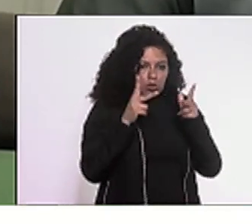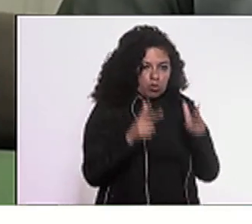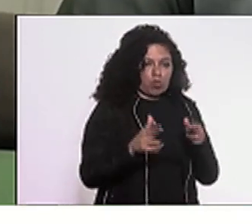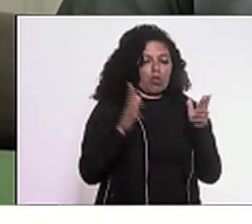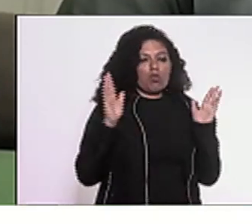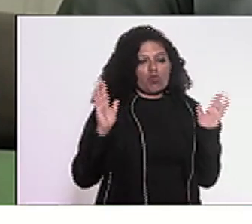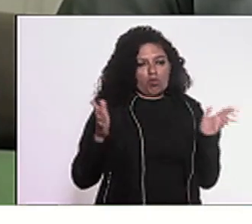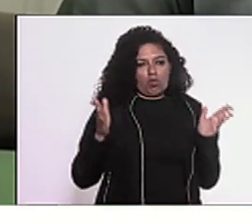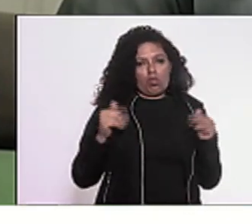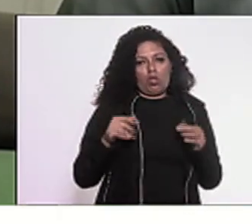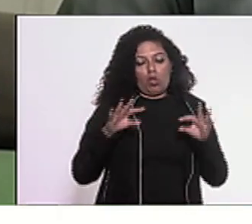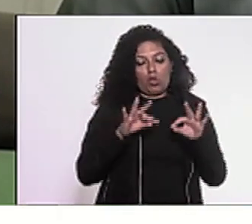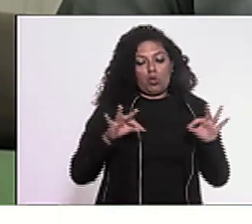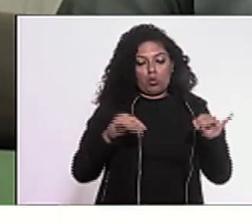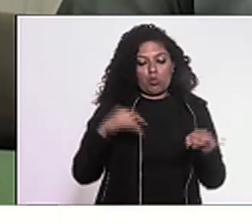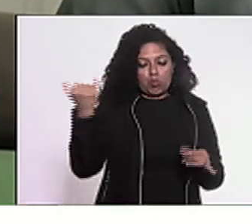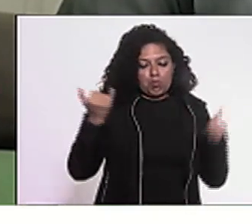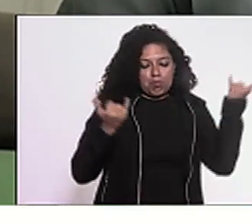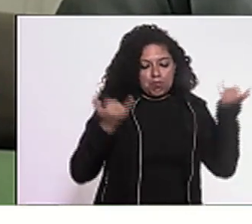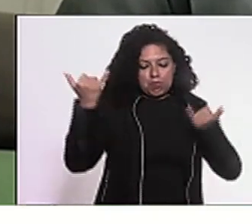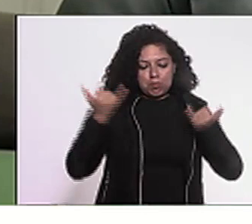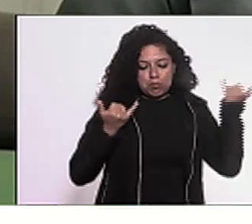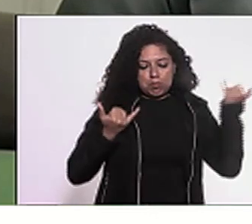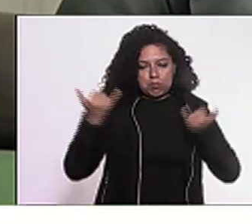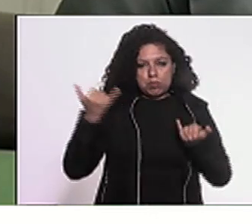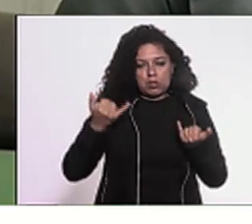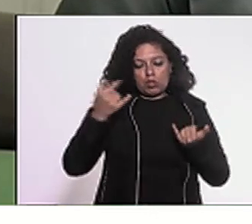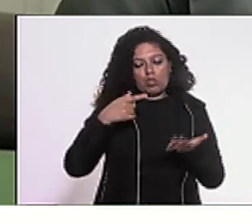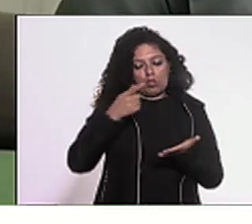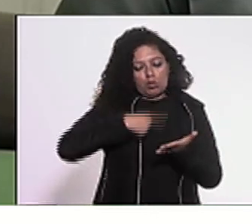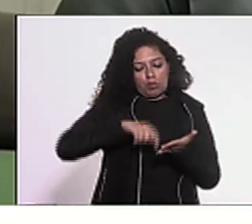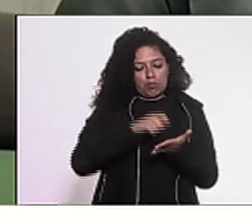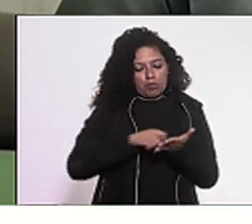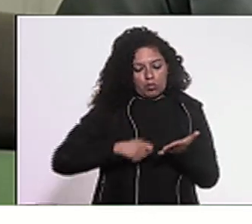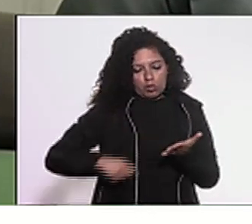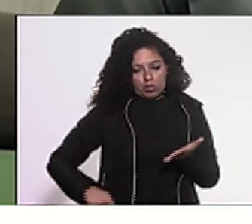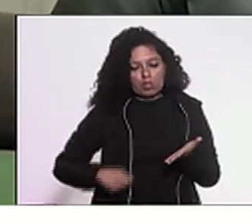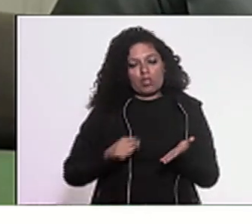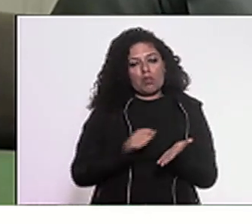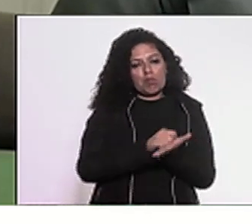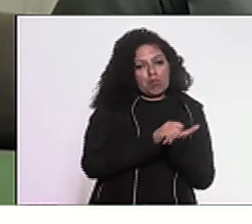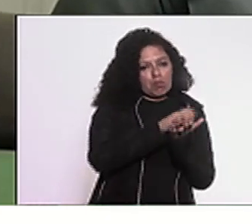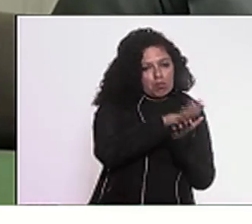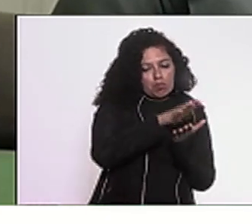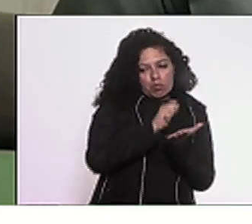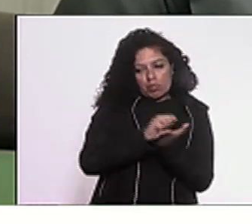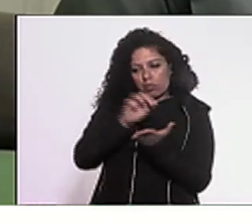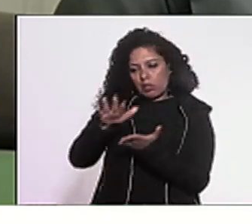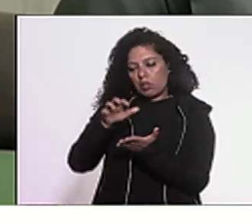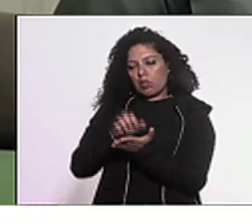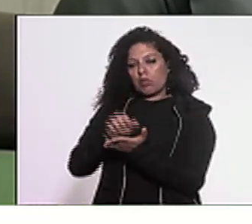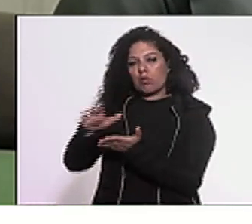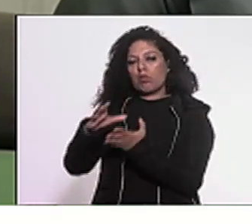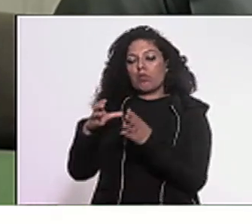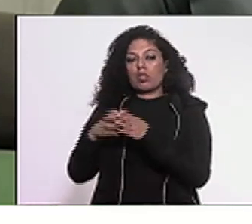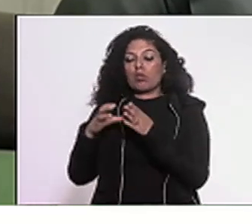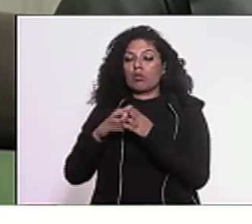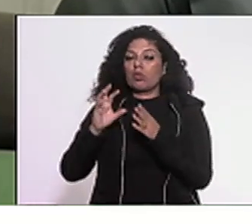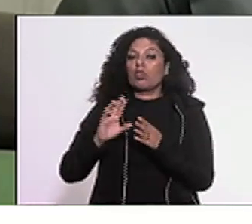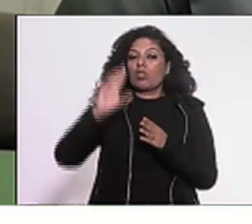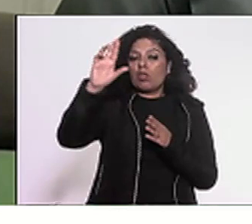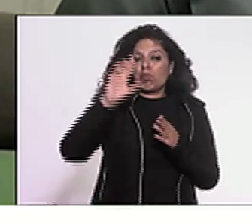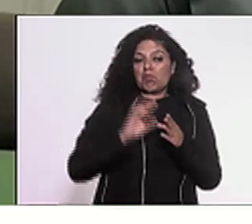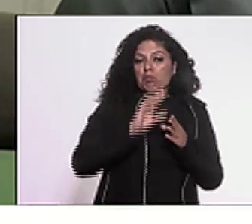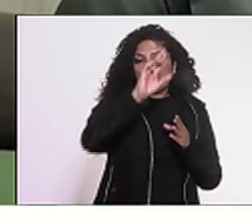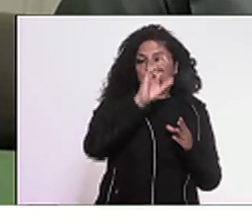Tudo que chega até nós é devidamente encaminhado para os setores internos.